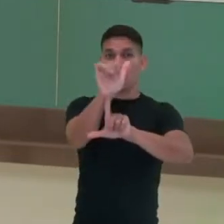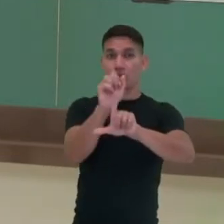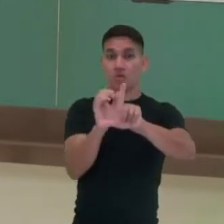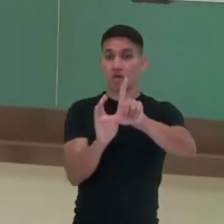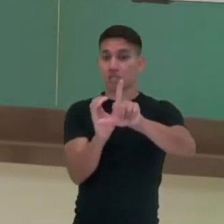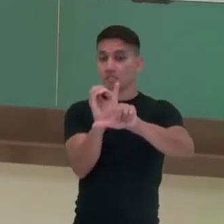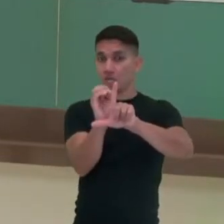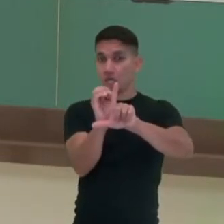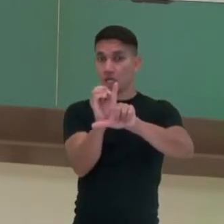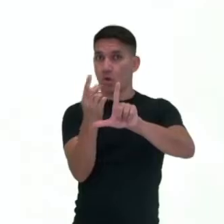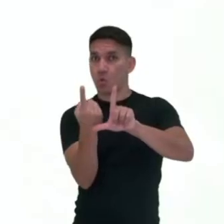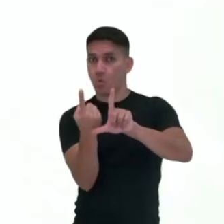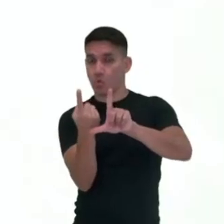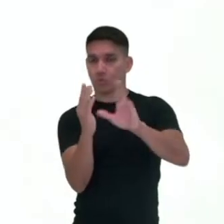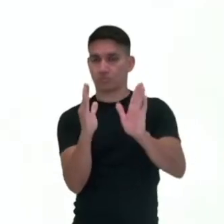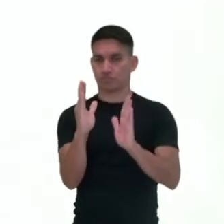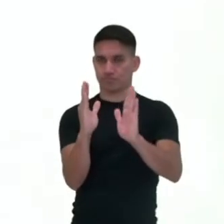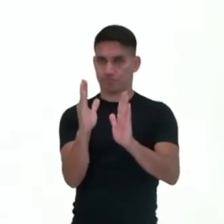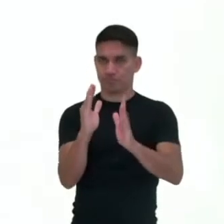0 e 1.